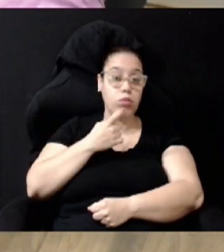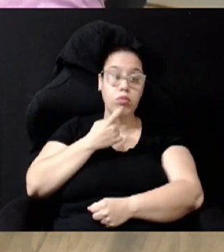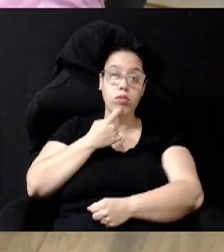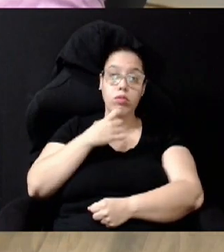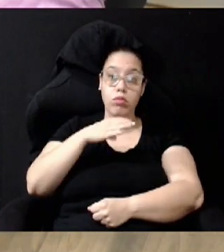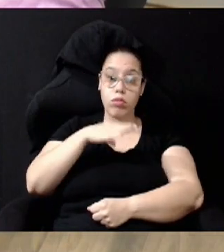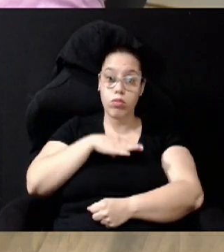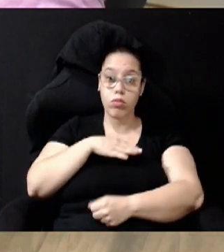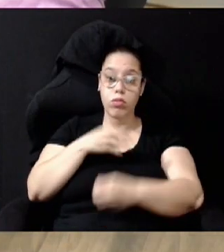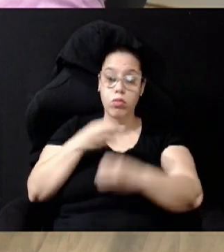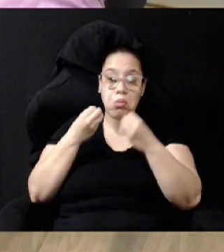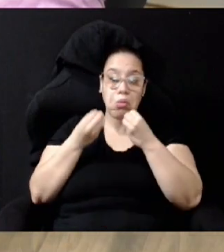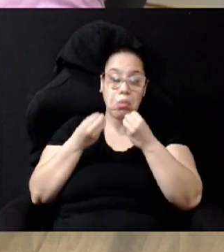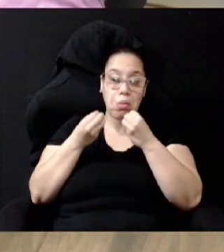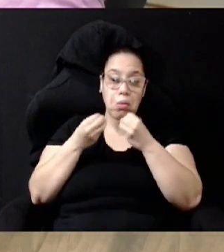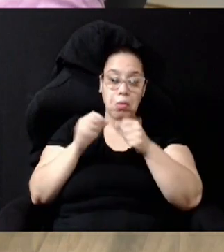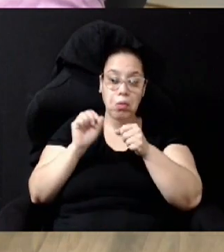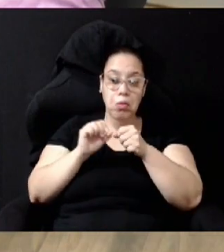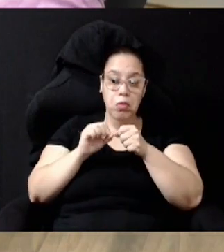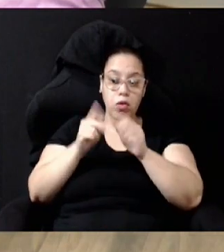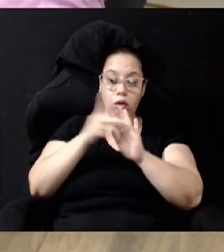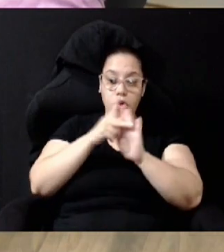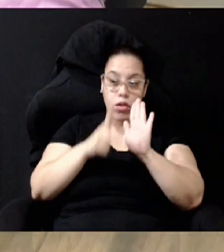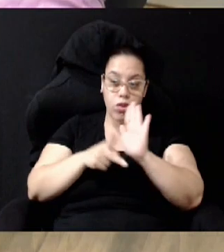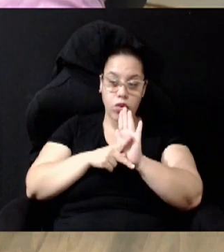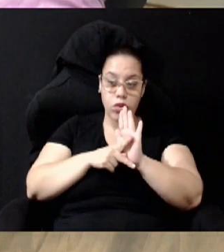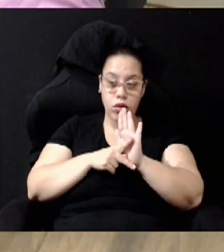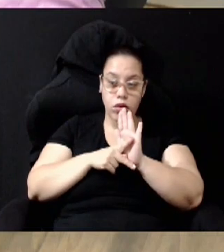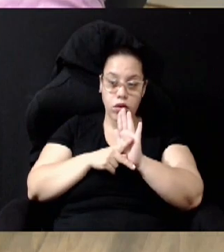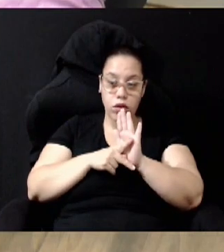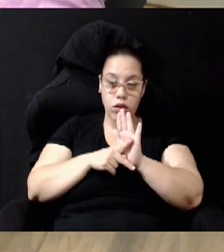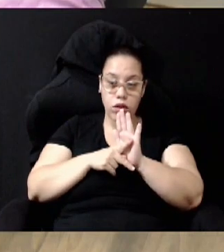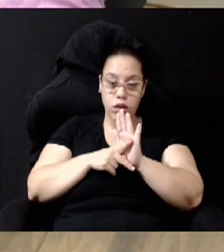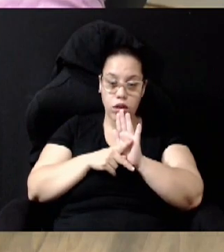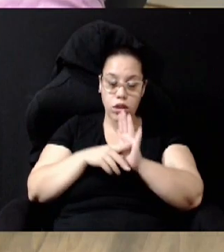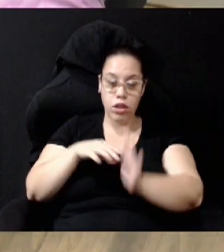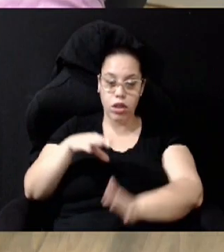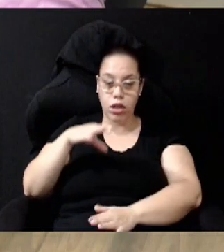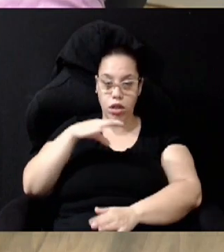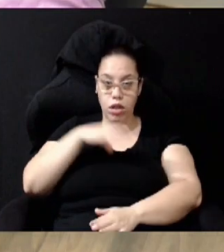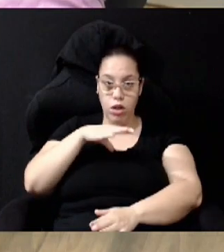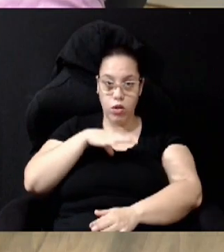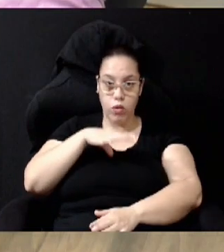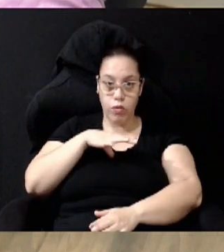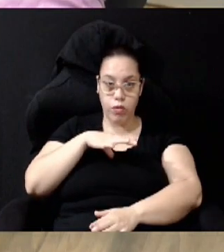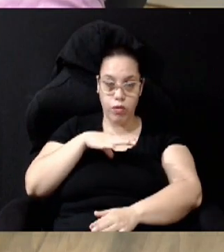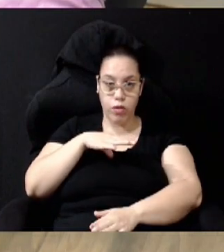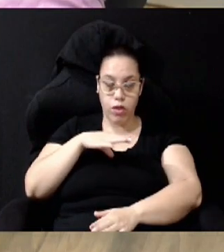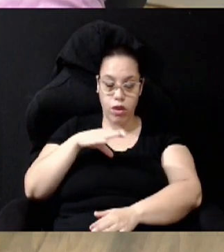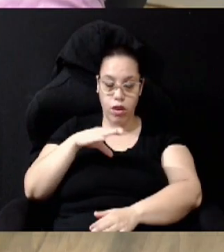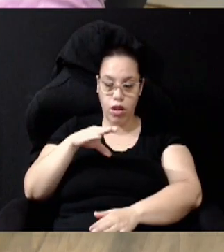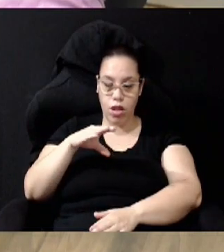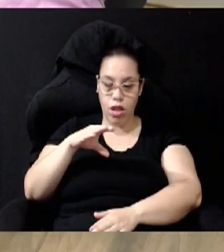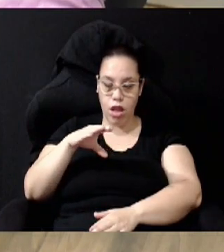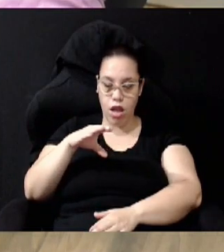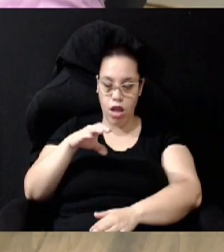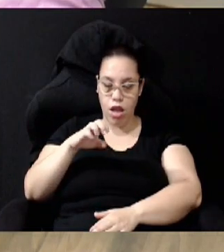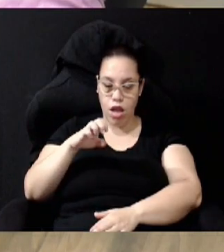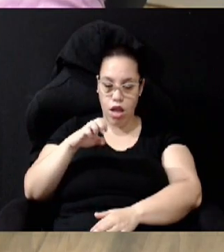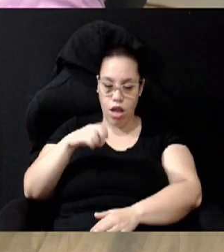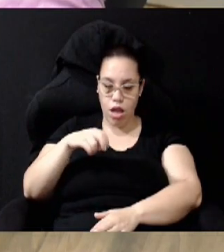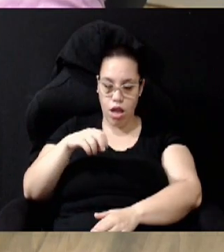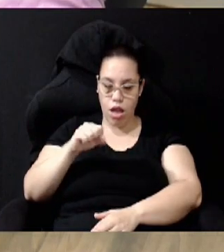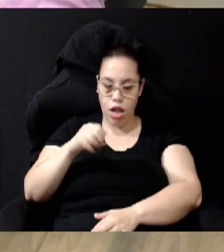poderia ser feito? O seu projeto de cidade esponja, controle de enchentes, de alagamento, é um exemplo para quem está nos